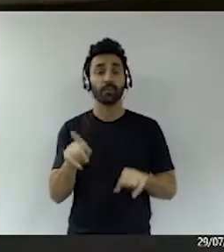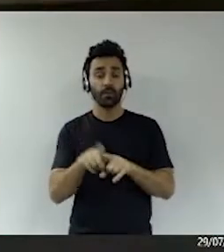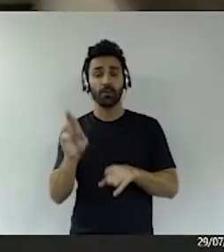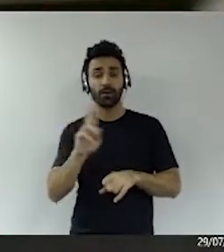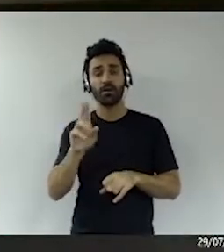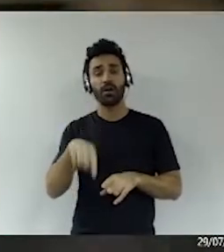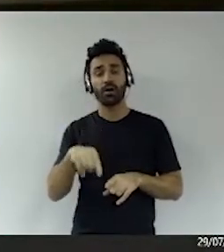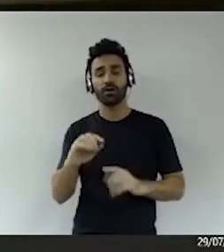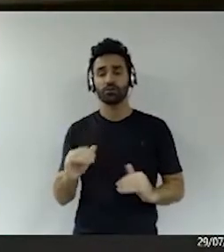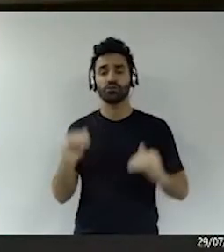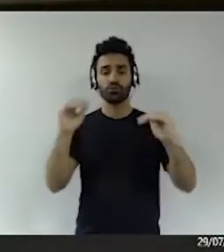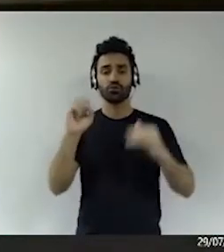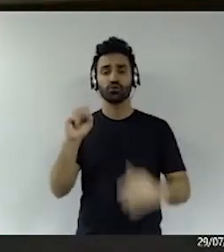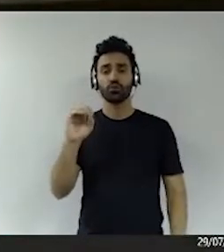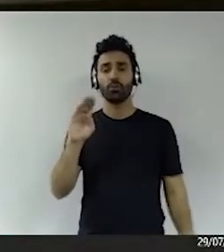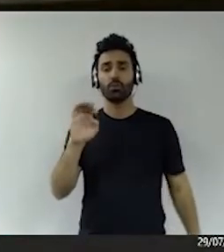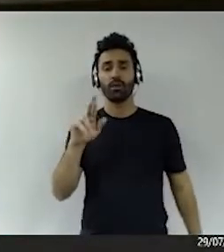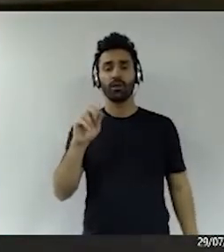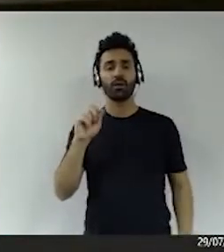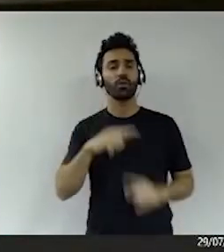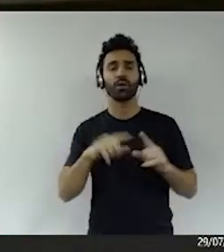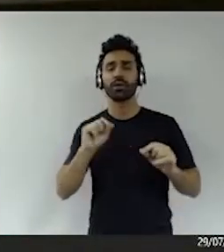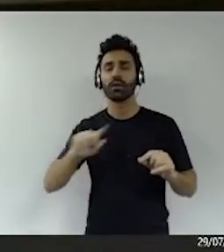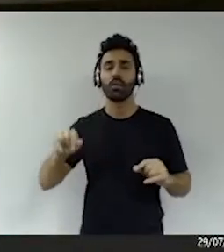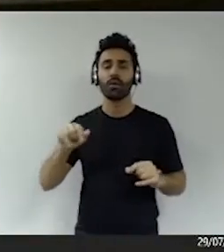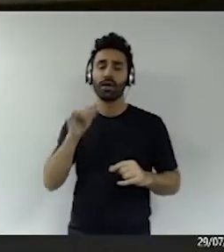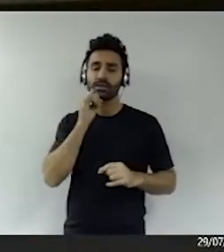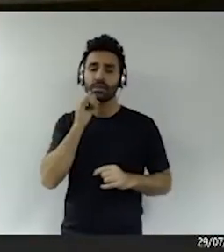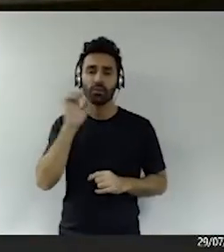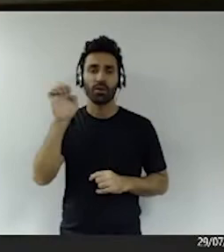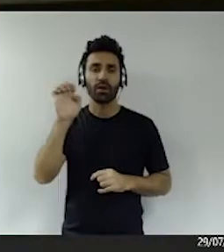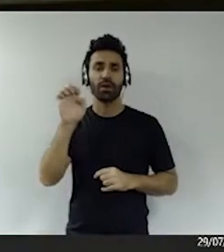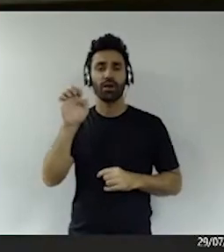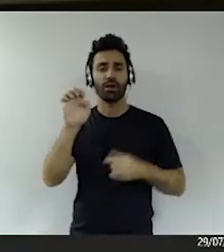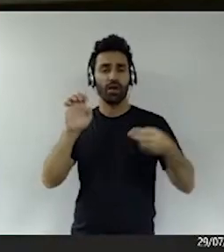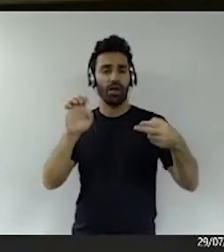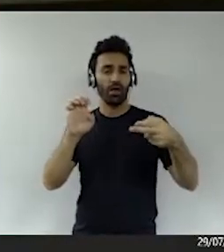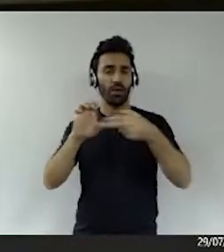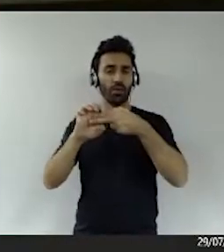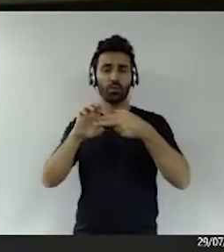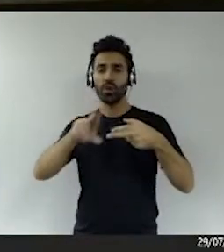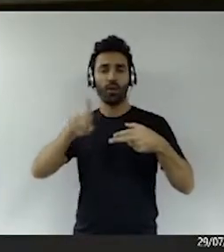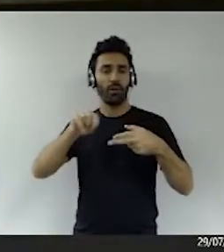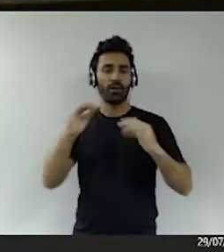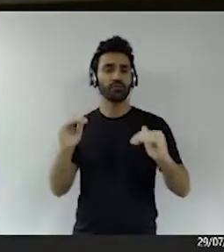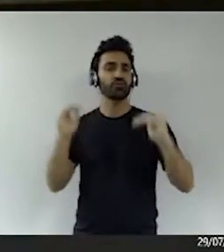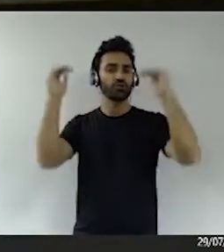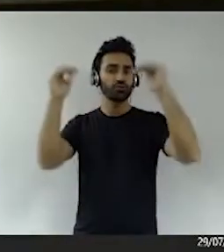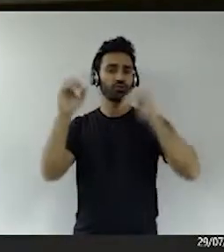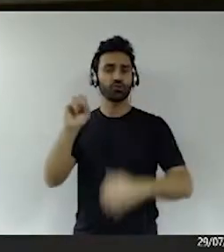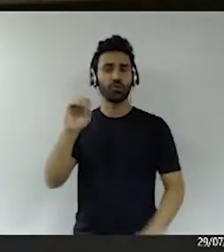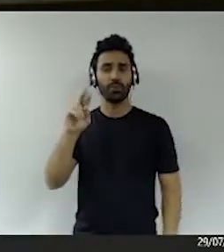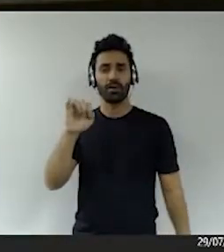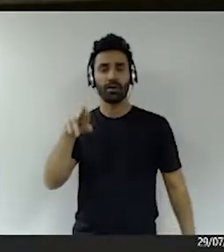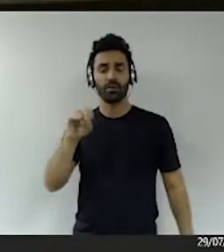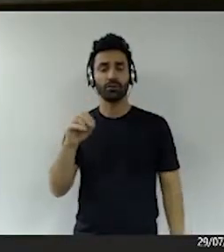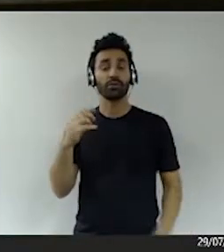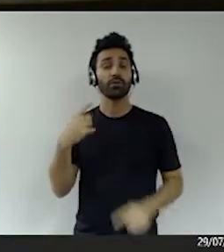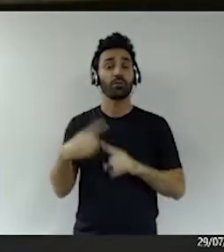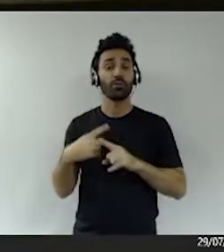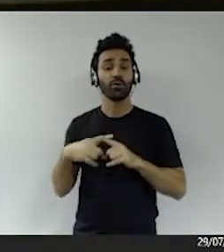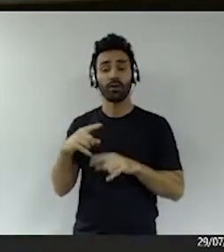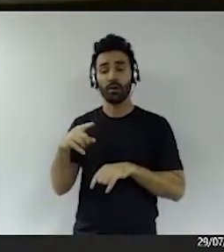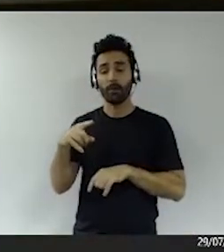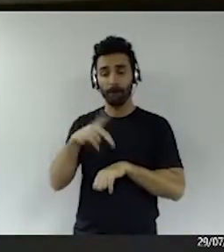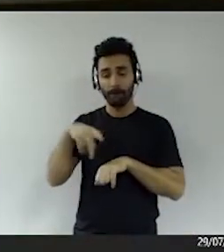soberana. E o que não é uma moeda soberana? Por exemplo, o euro não é uma moeda soberana. Por quê? Porque os países